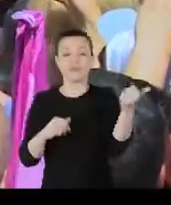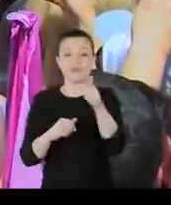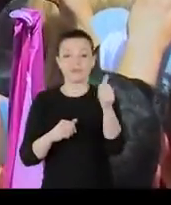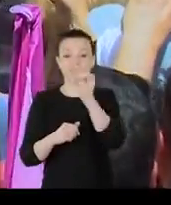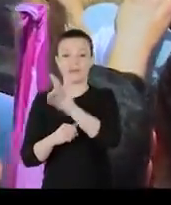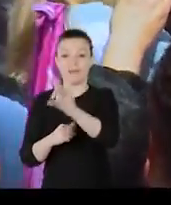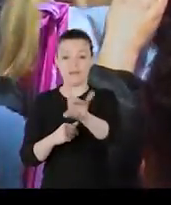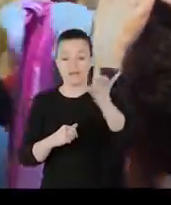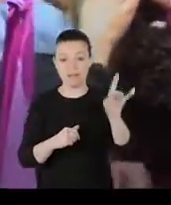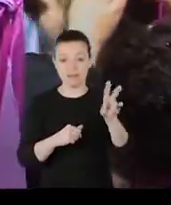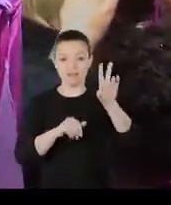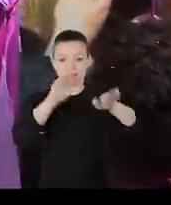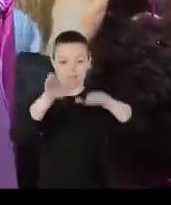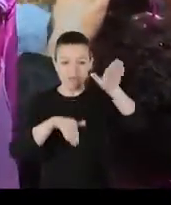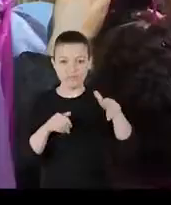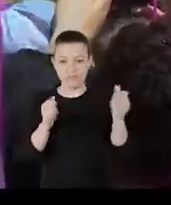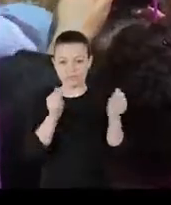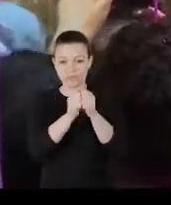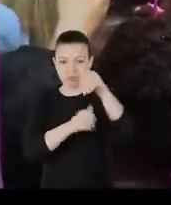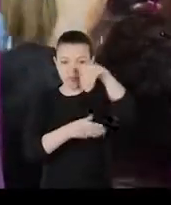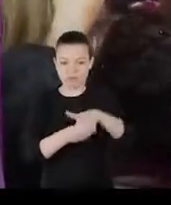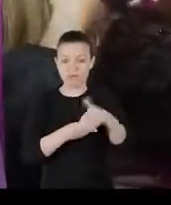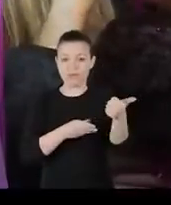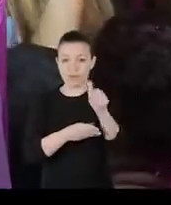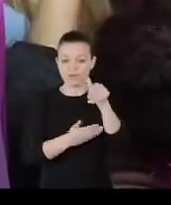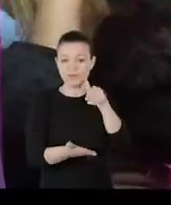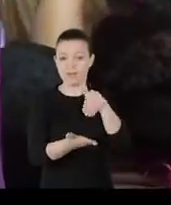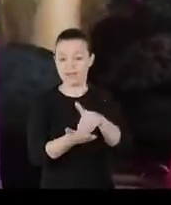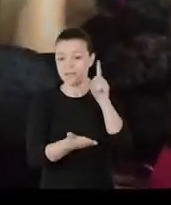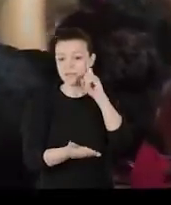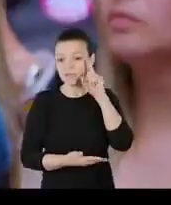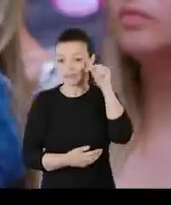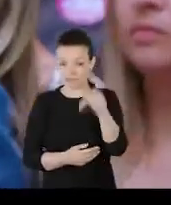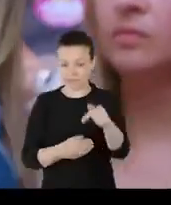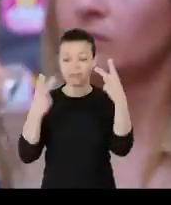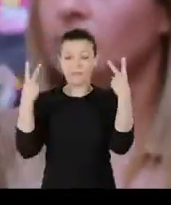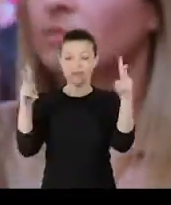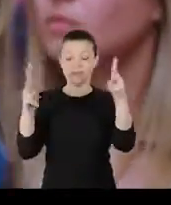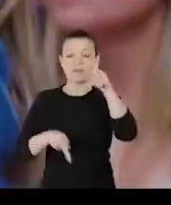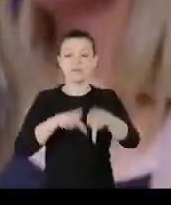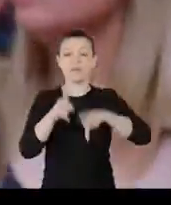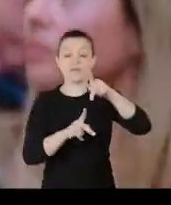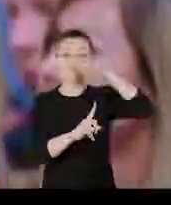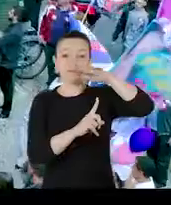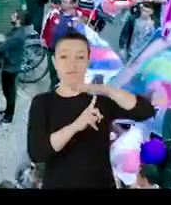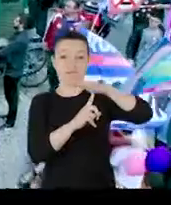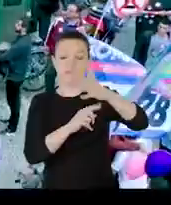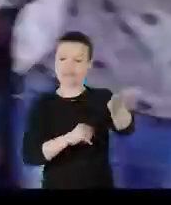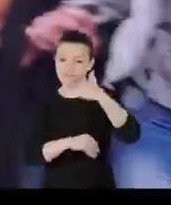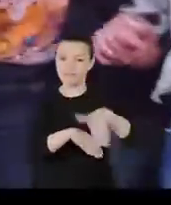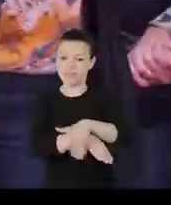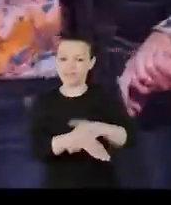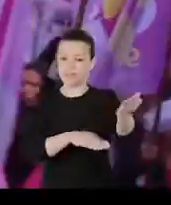Cada um de vocês arrumar 11 votos por dia até o dia 7. E a vitória do povo do Paraná. Vem